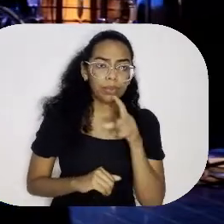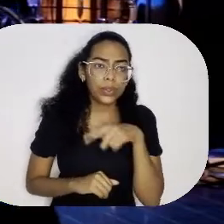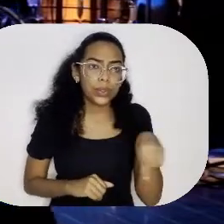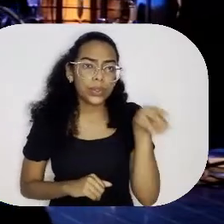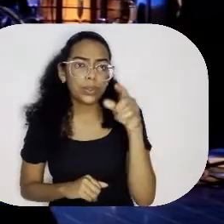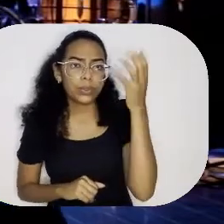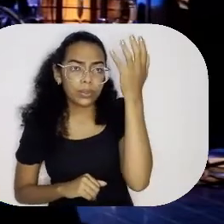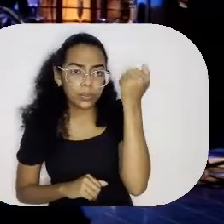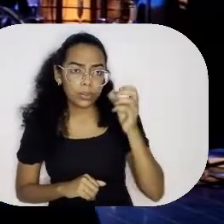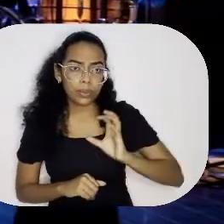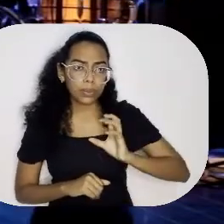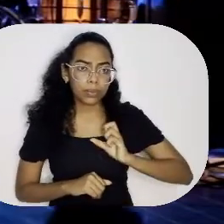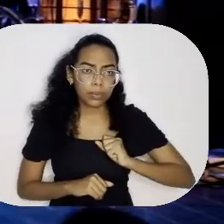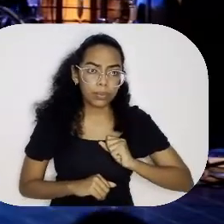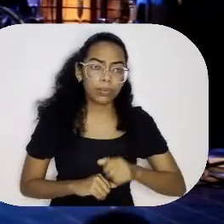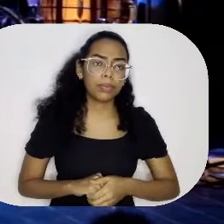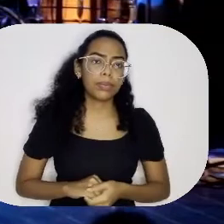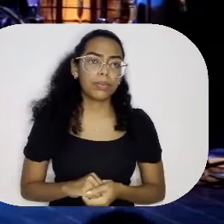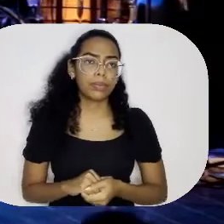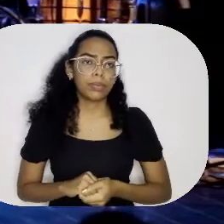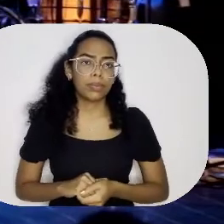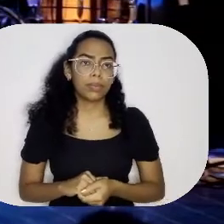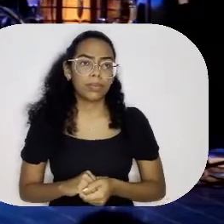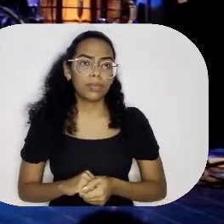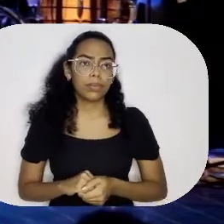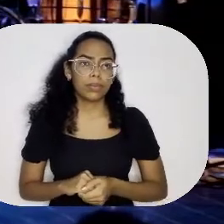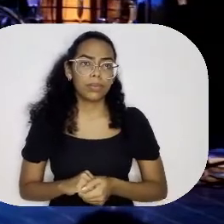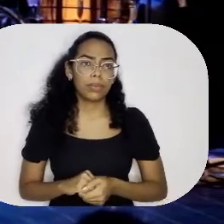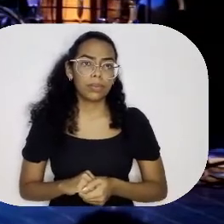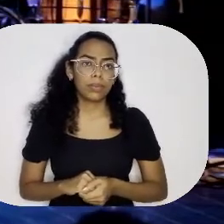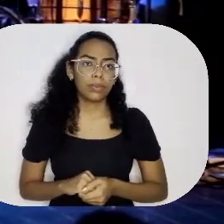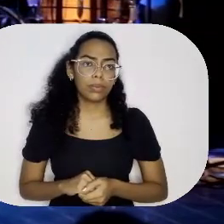eternizar. Pra quem sabe amar.